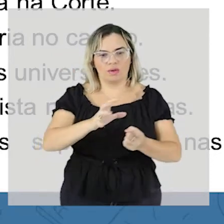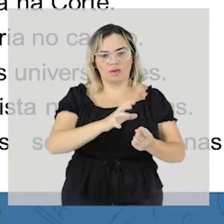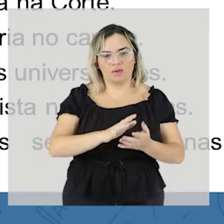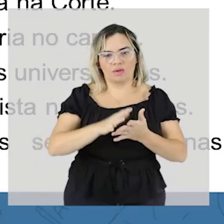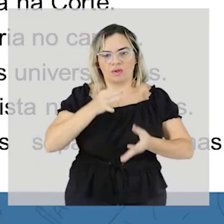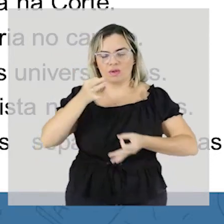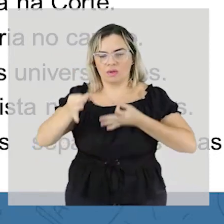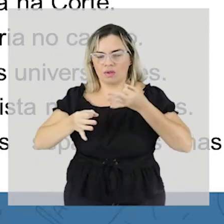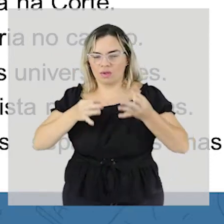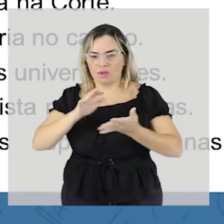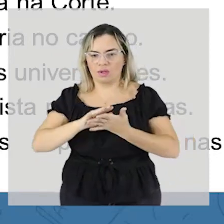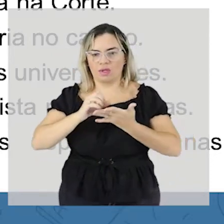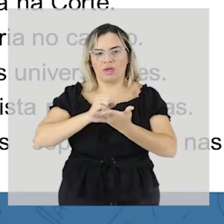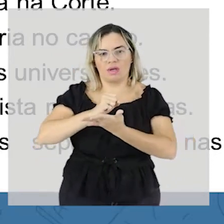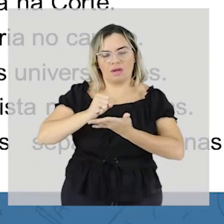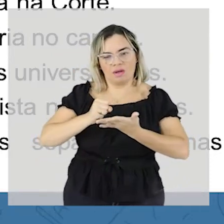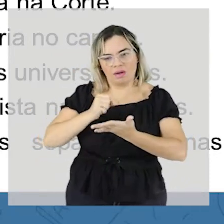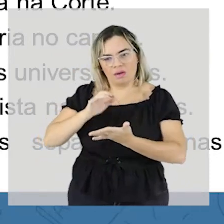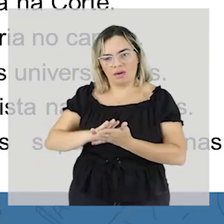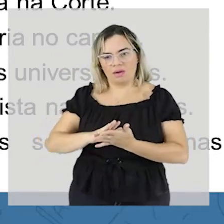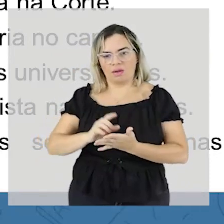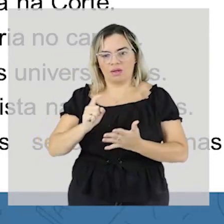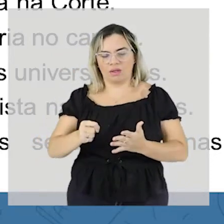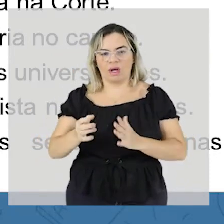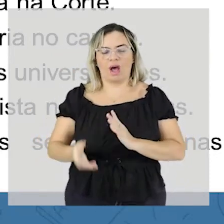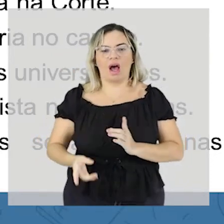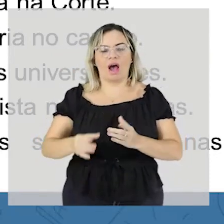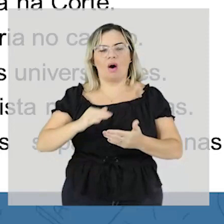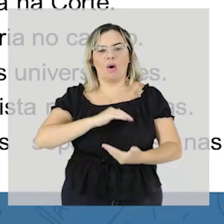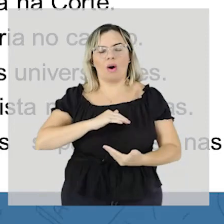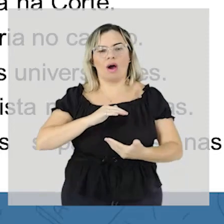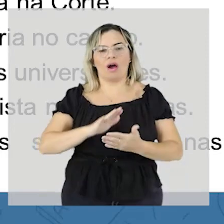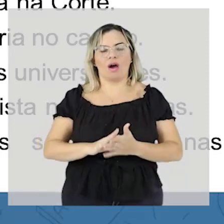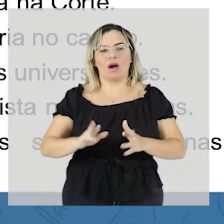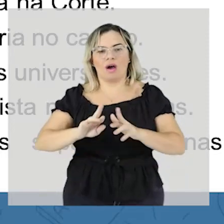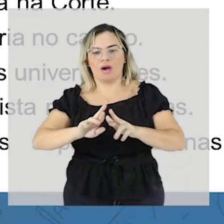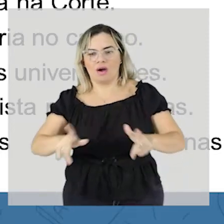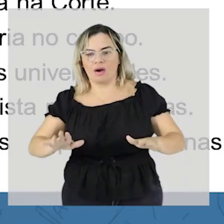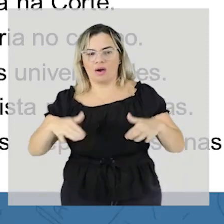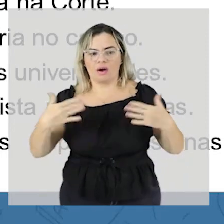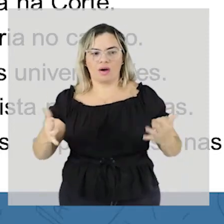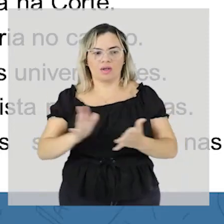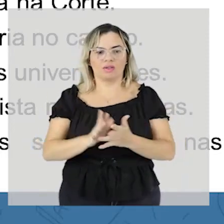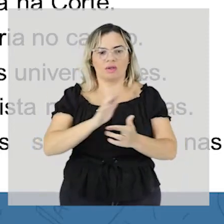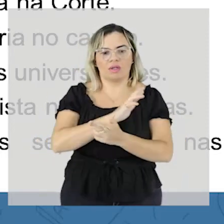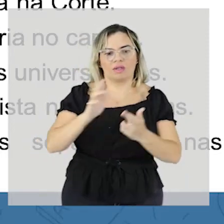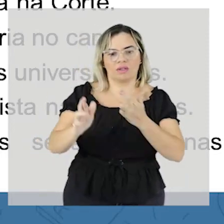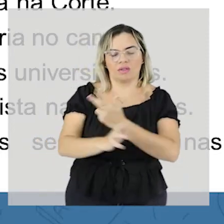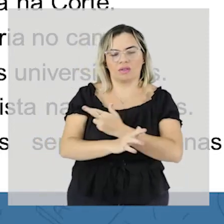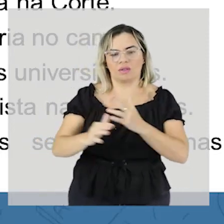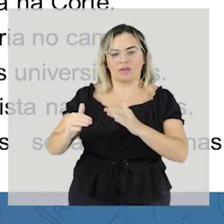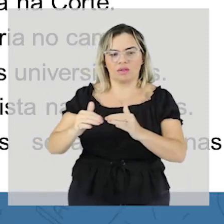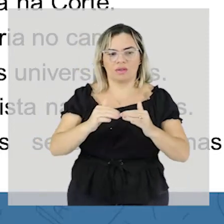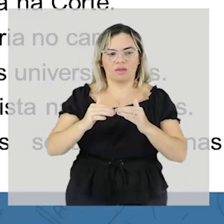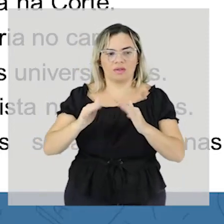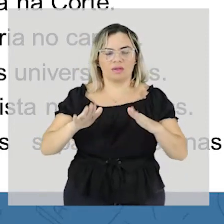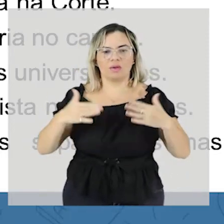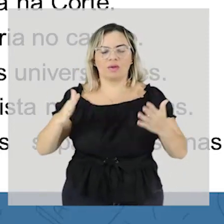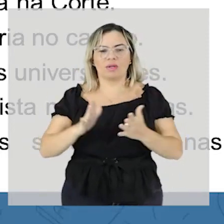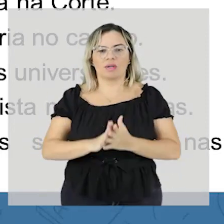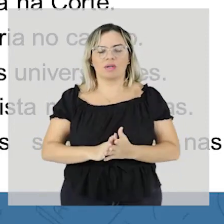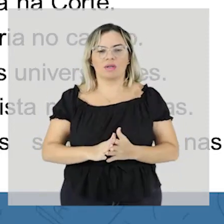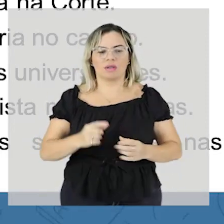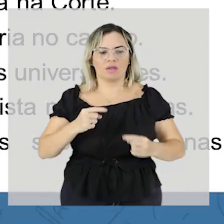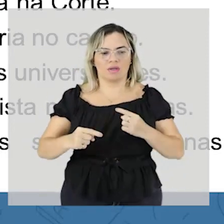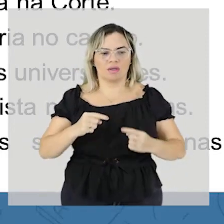que sustenta a diferença do primeiro ponto de vista para o segundo estão associados respectivamente. O que é que eles estão discutindo?